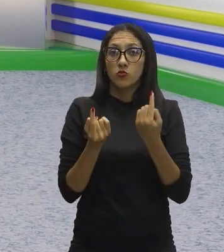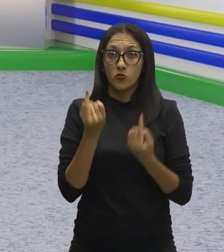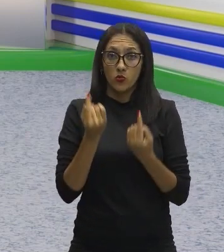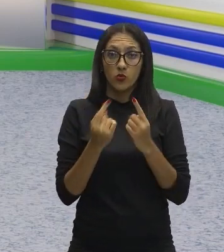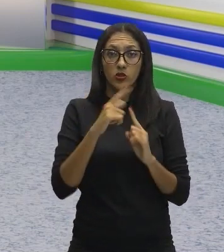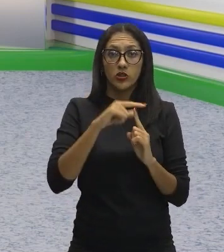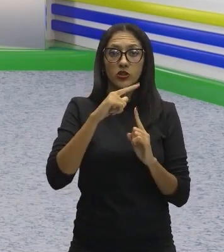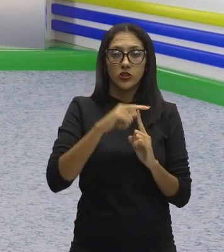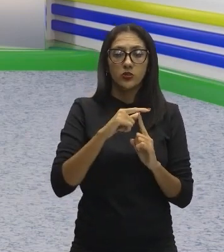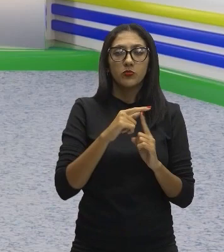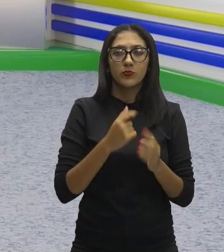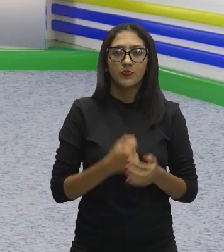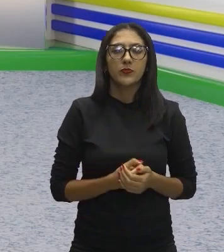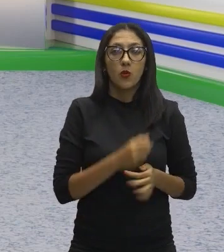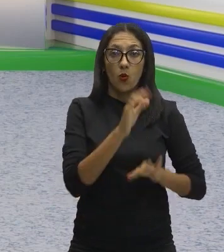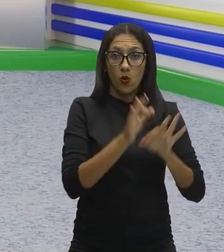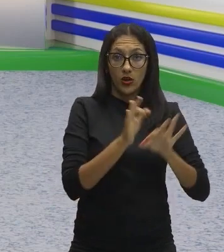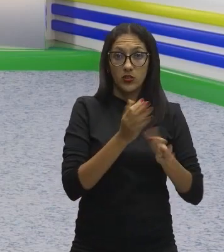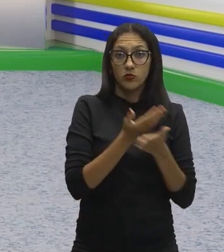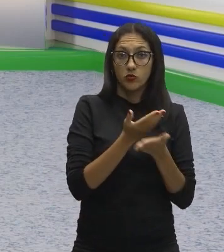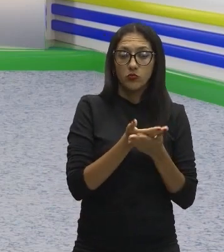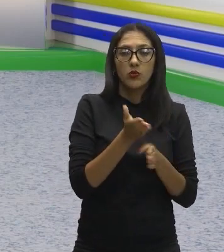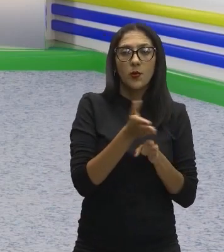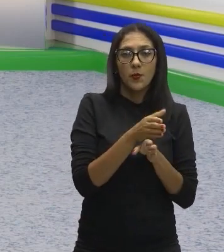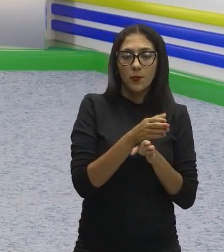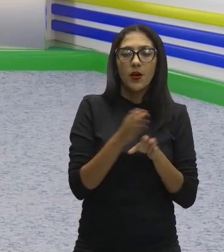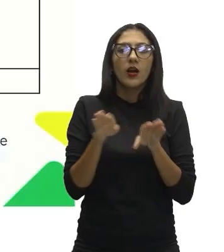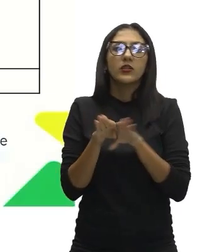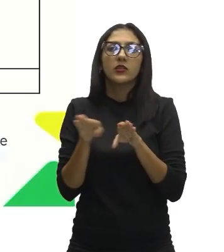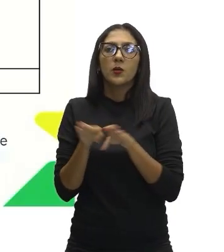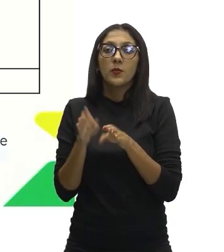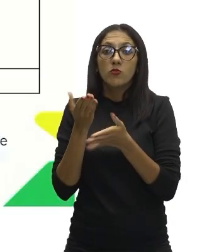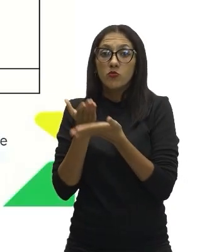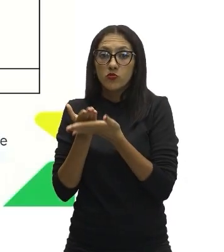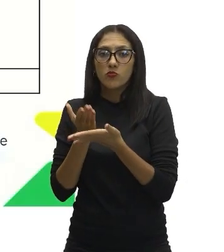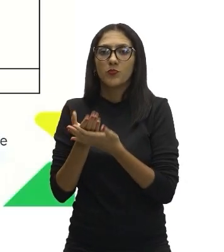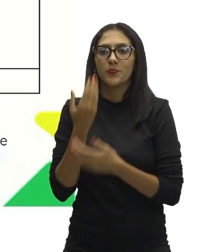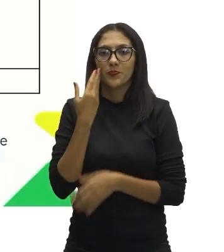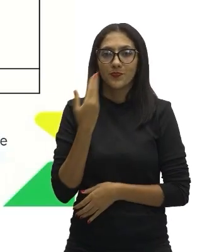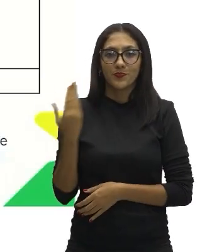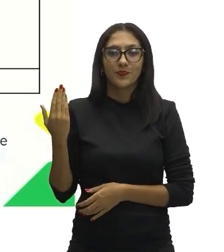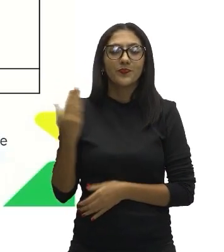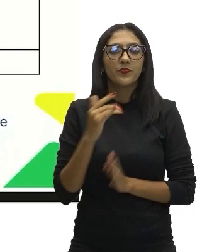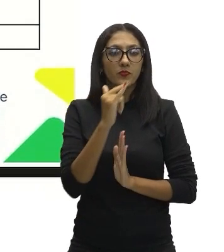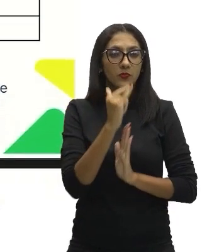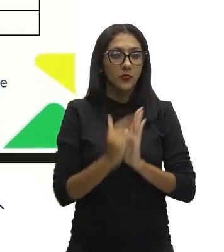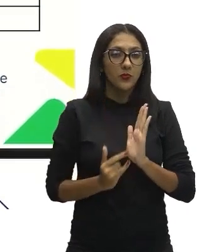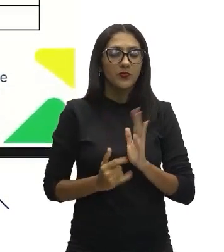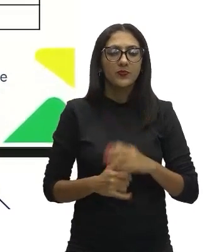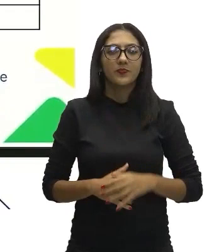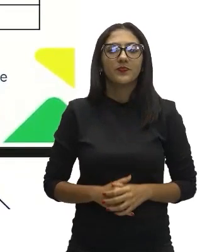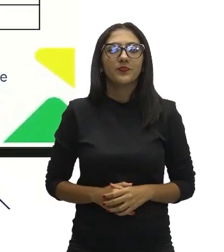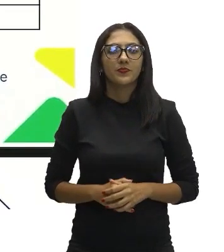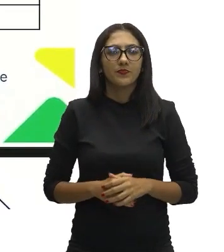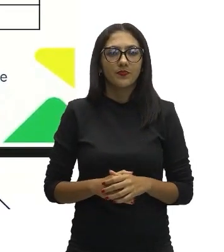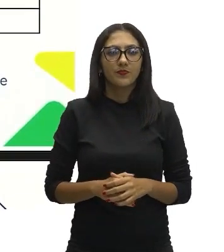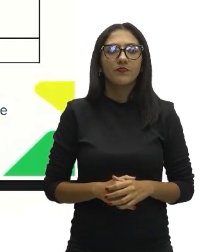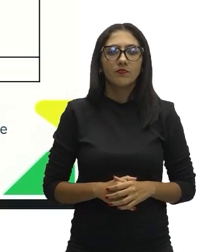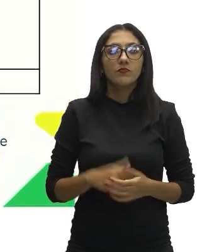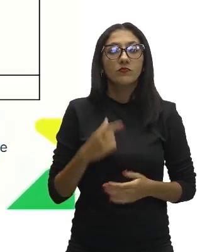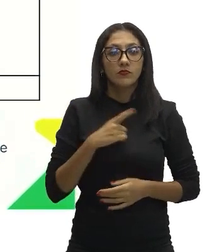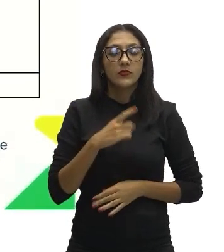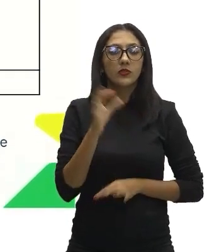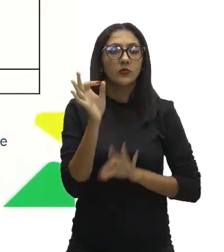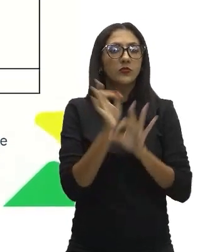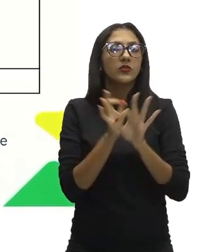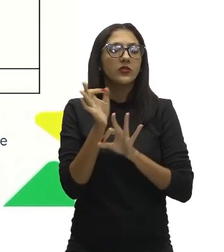aula assíncrona. A gente vai dar uma visualizada nesse documento aqui, na tela agora. É um documento muito bem